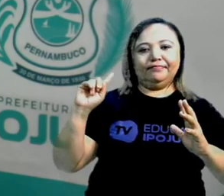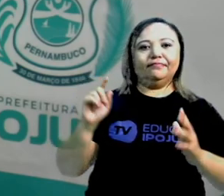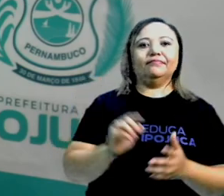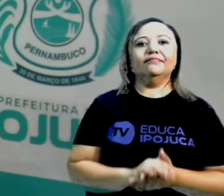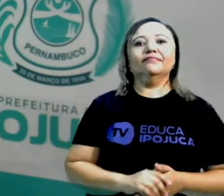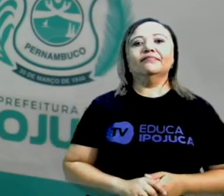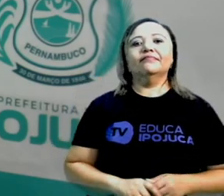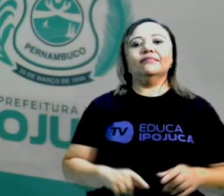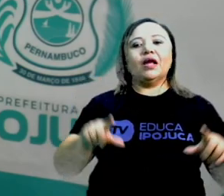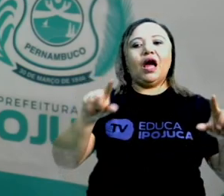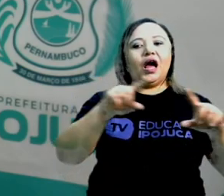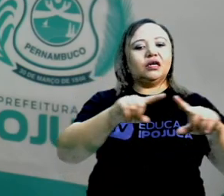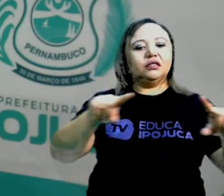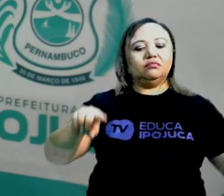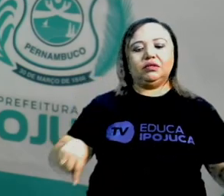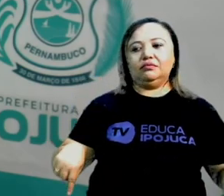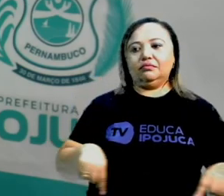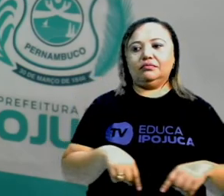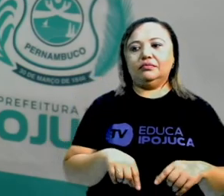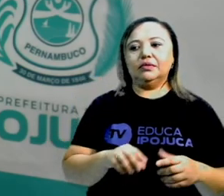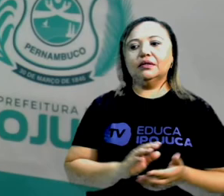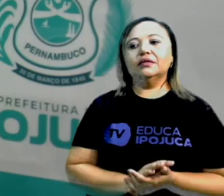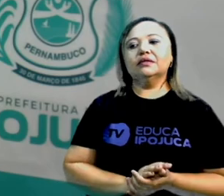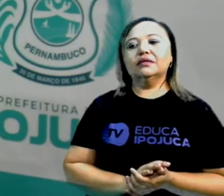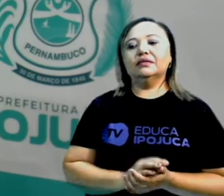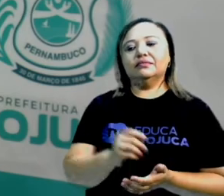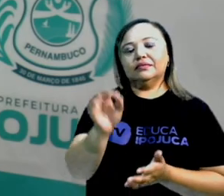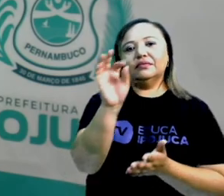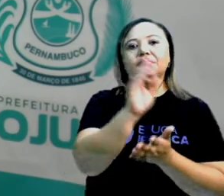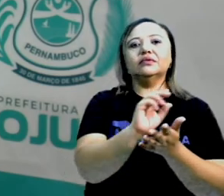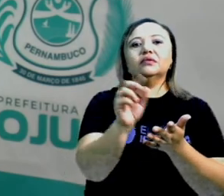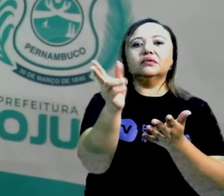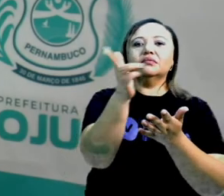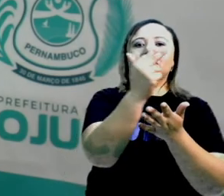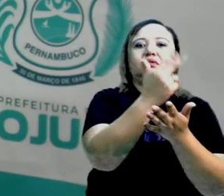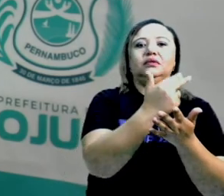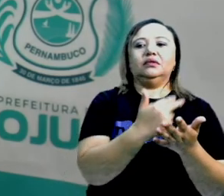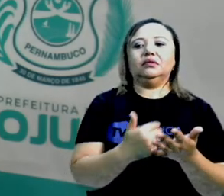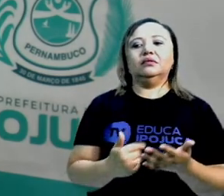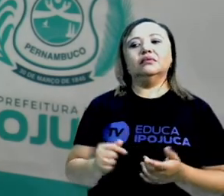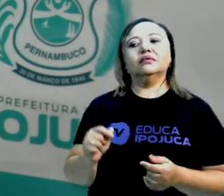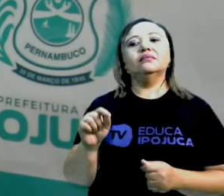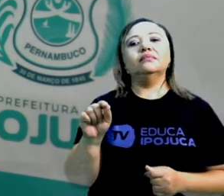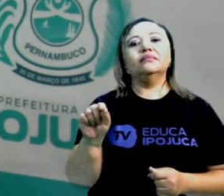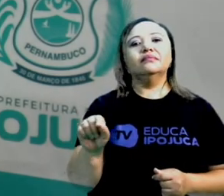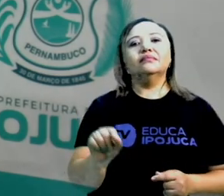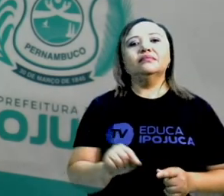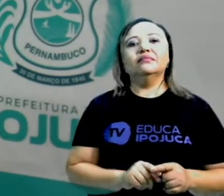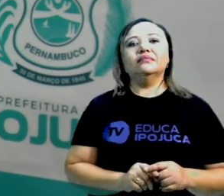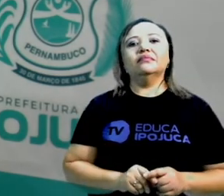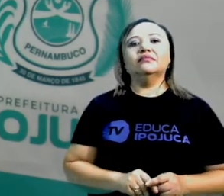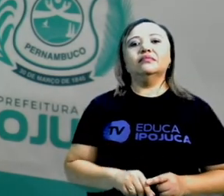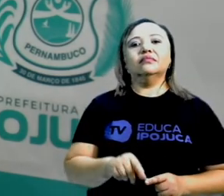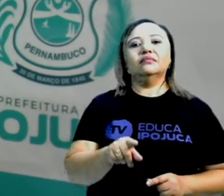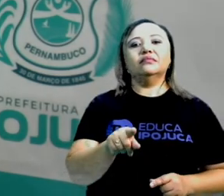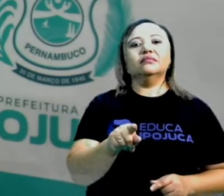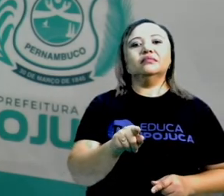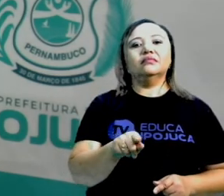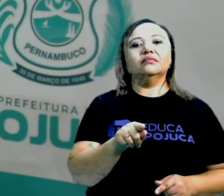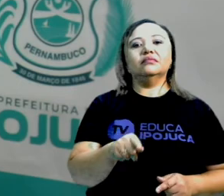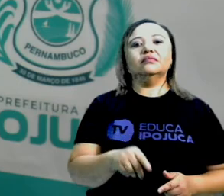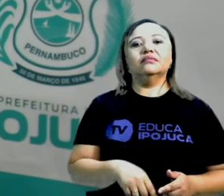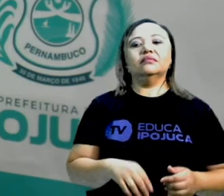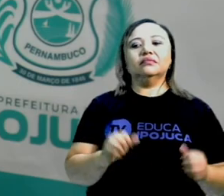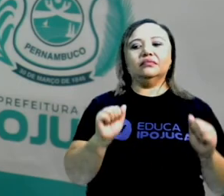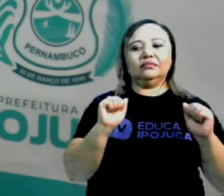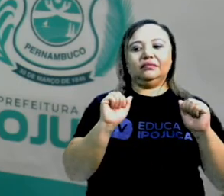a academia não é plana, a gente não risca no chão para brincar, pula para lá, pula para cá, então é plano, tá bom? Ah,